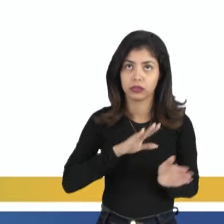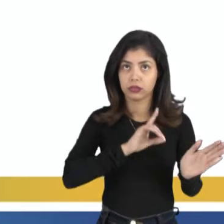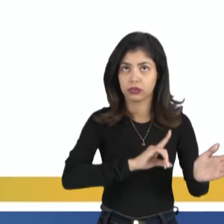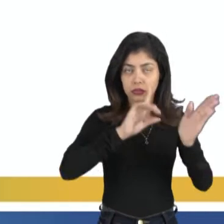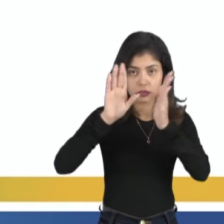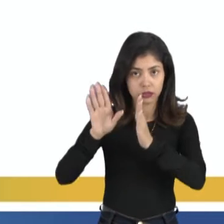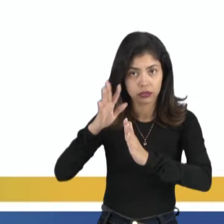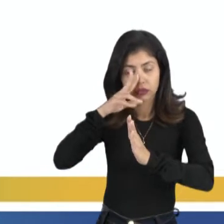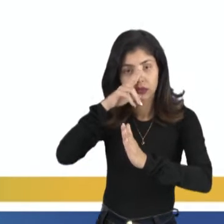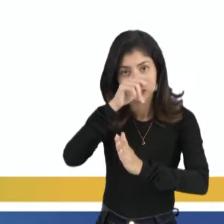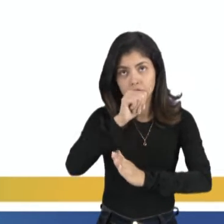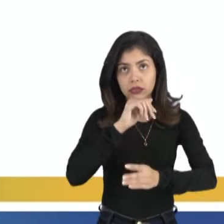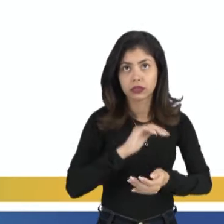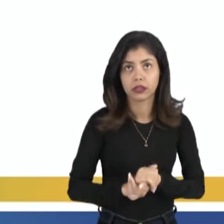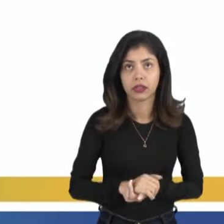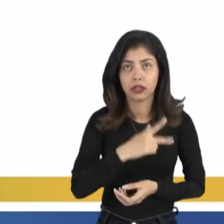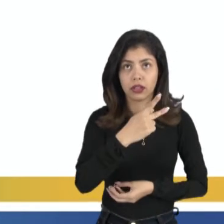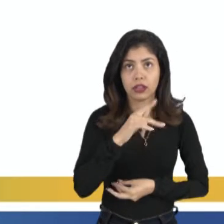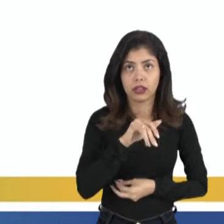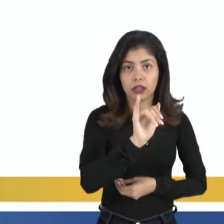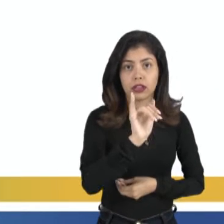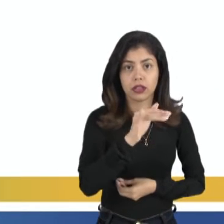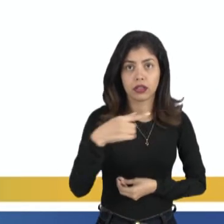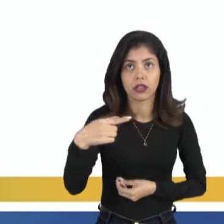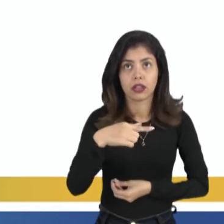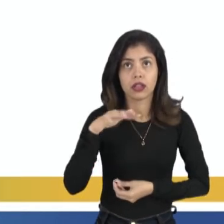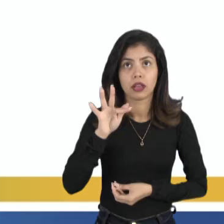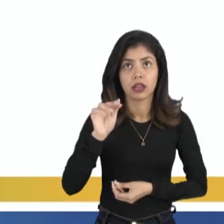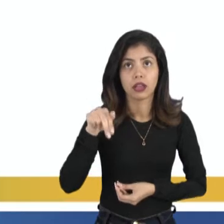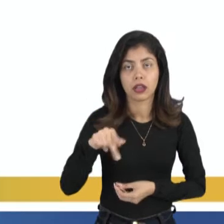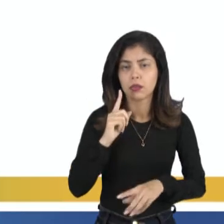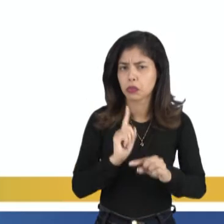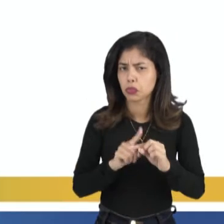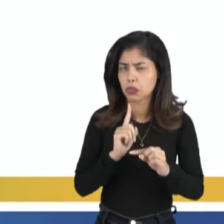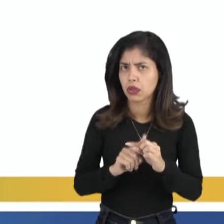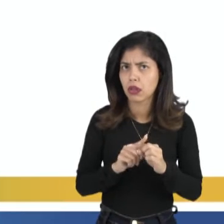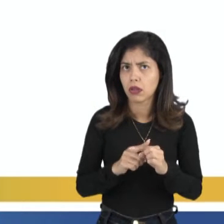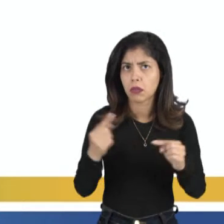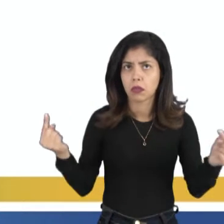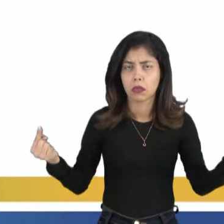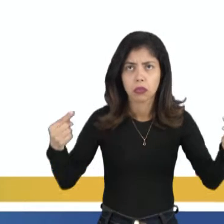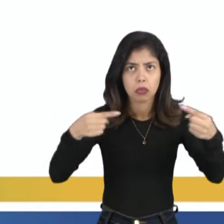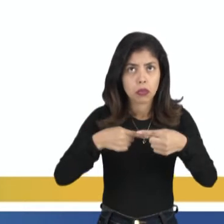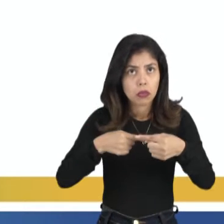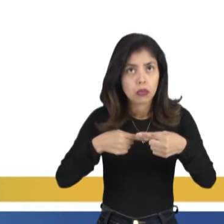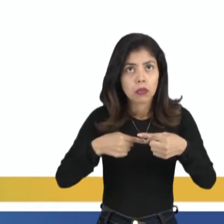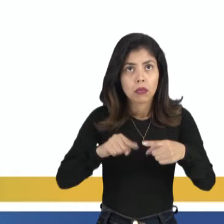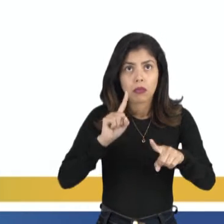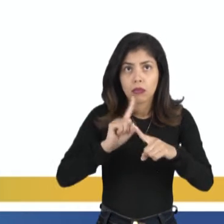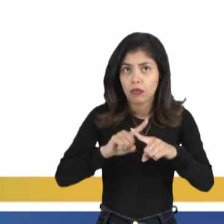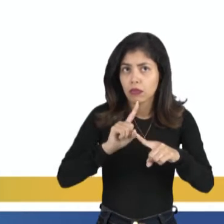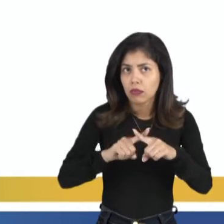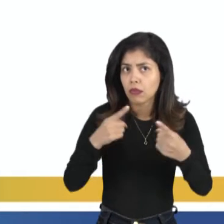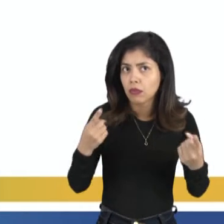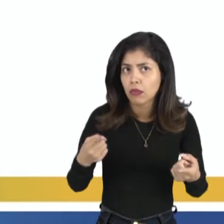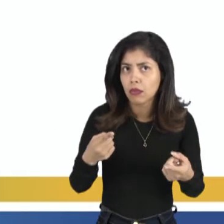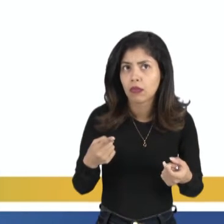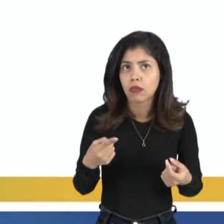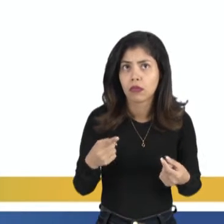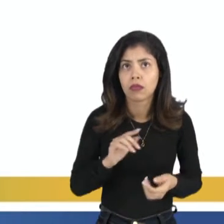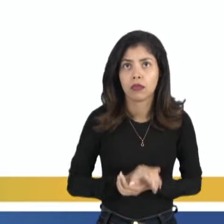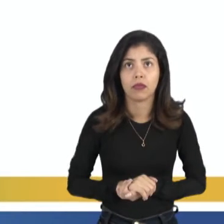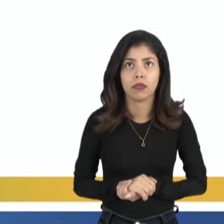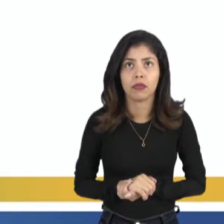forças ali, ó, nós temos ali o P de Y menos Fn. Por que está um contra o outro? Ó? Por que